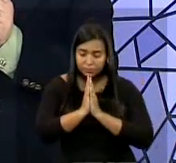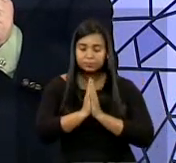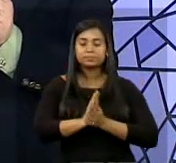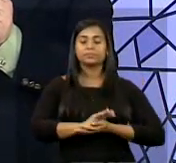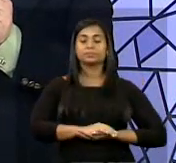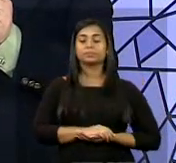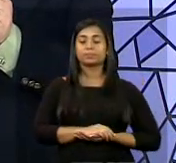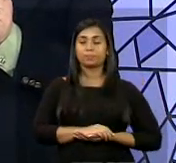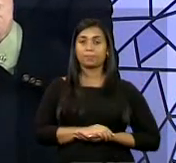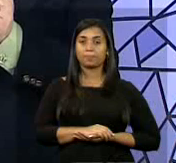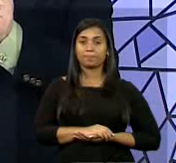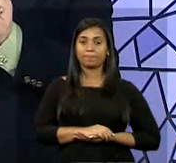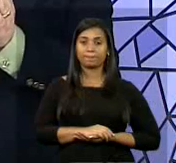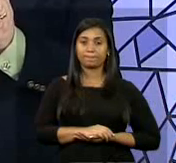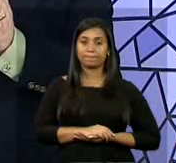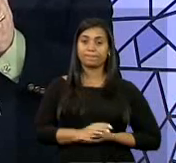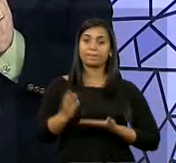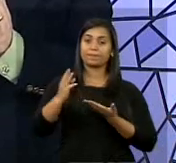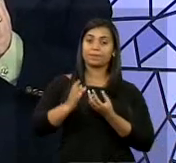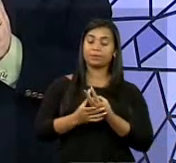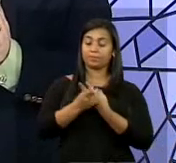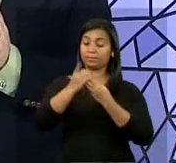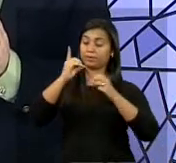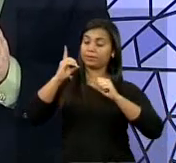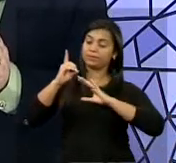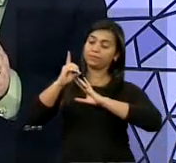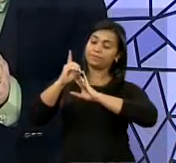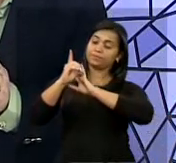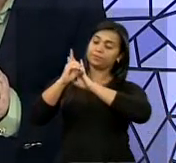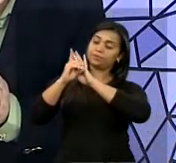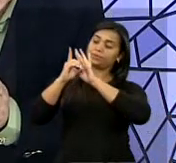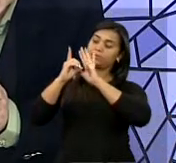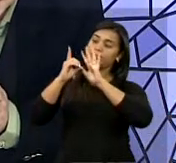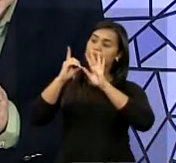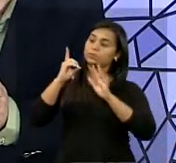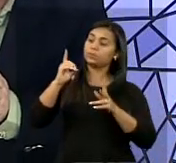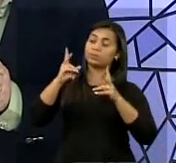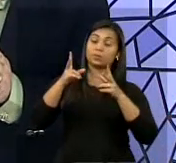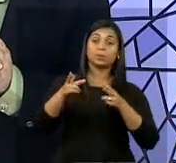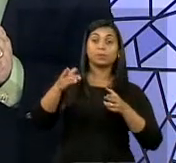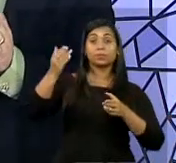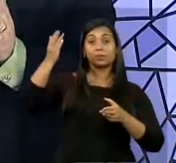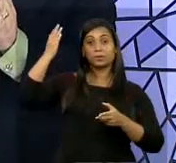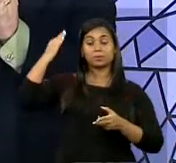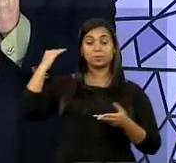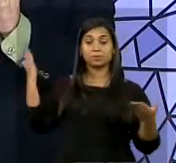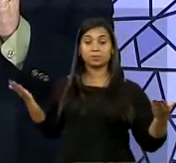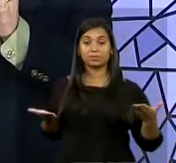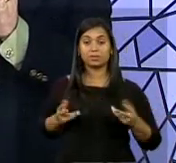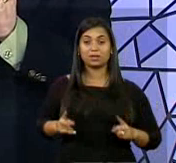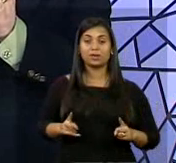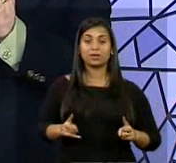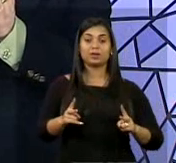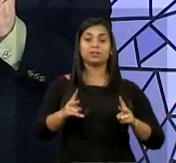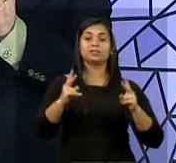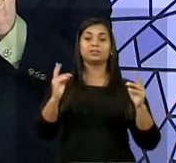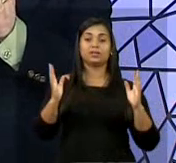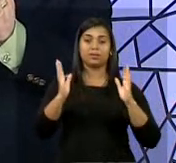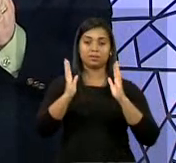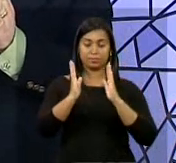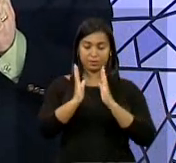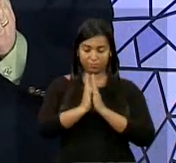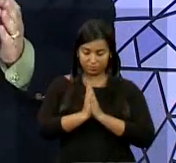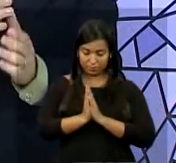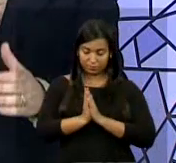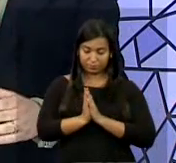hora de nossa morte. Amém. Glória ao Pai e ao Filho e ao Espírito Santo. Como